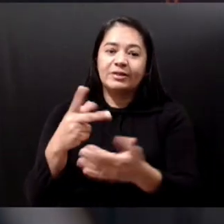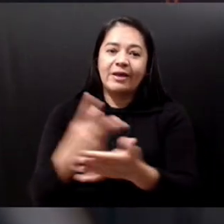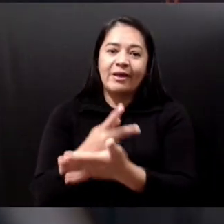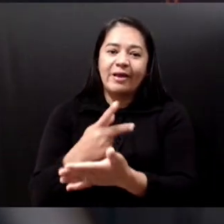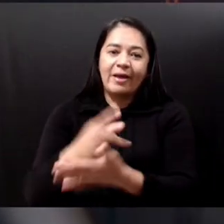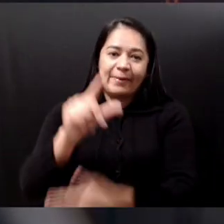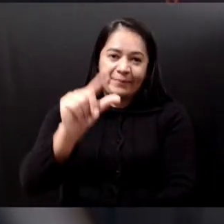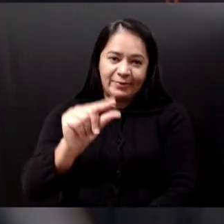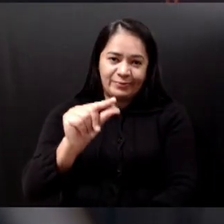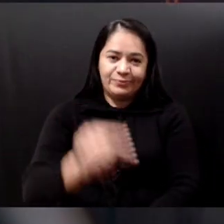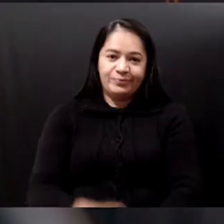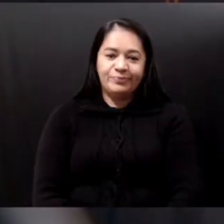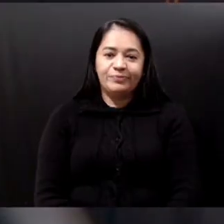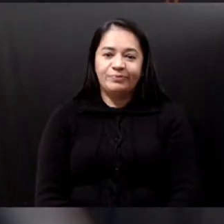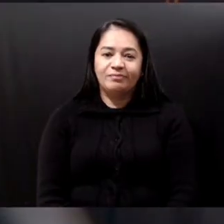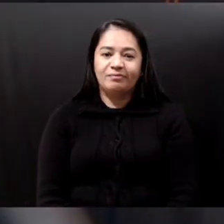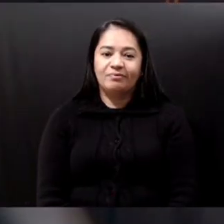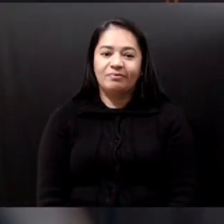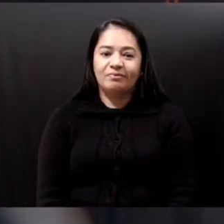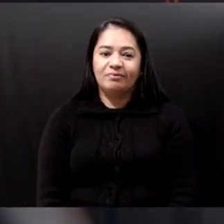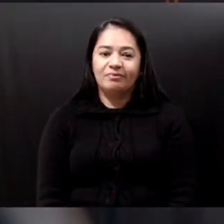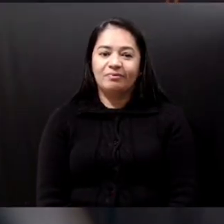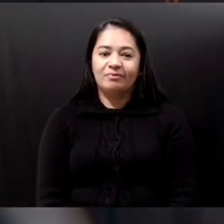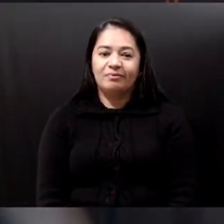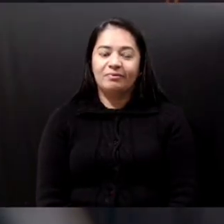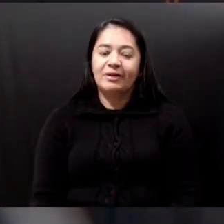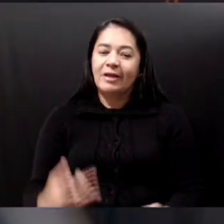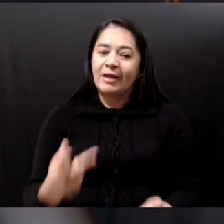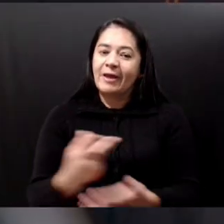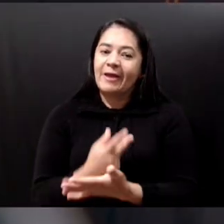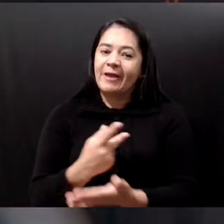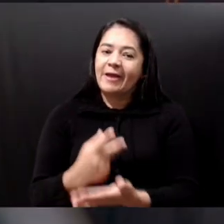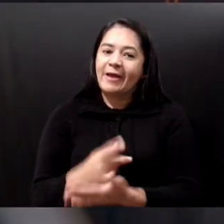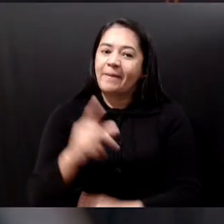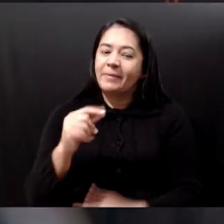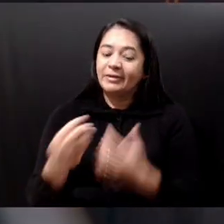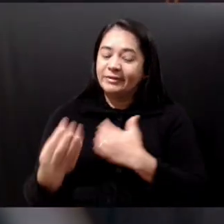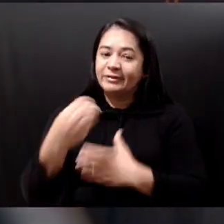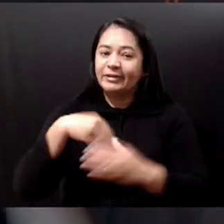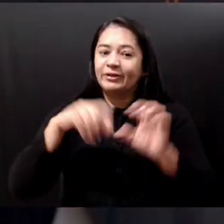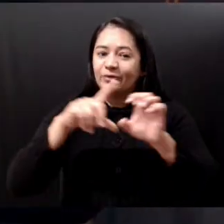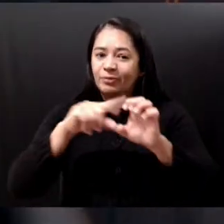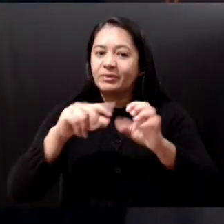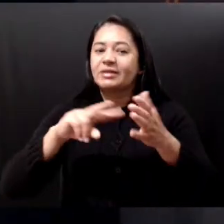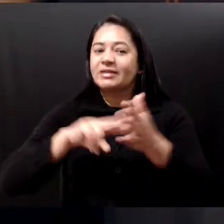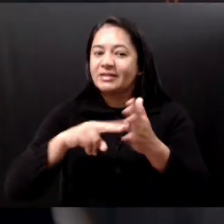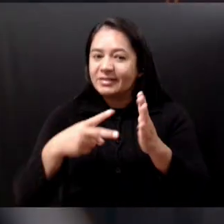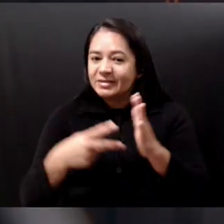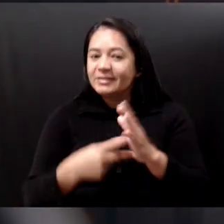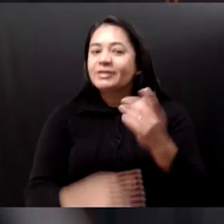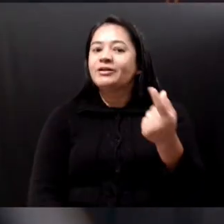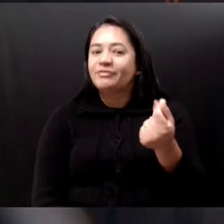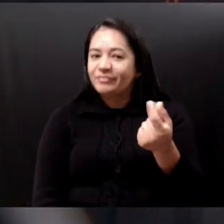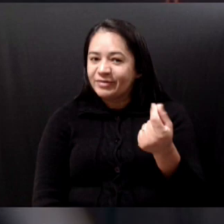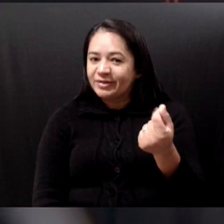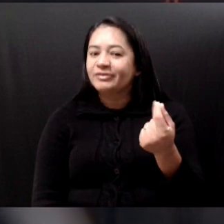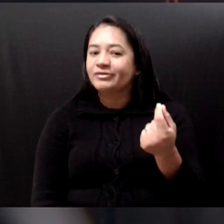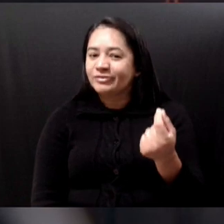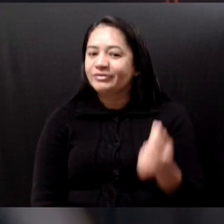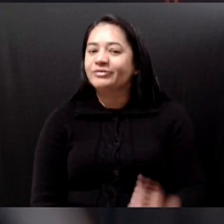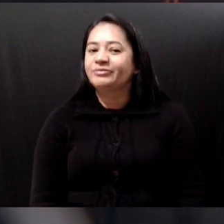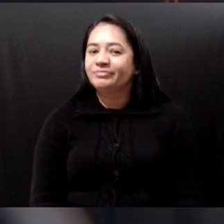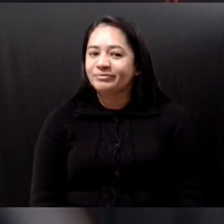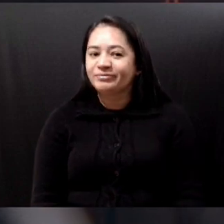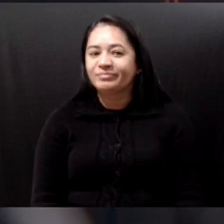errar menos no empreender, eu diria, é dinheiro também, né? É é muito dinheiro. dinheiro. Verdade, É, verdade. errar